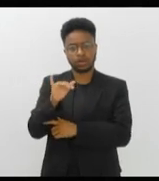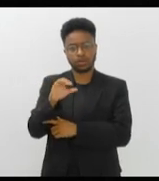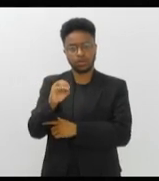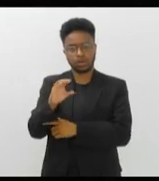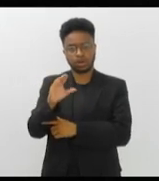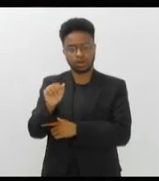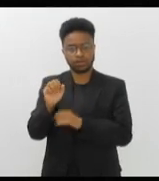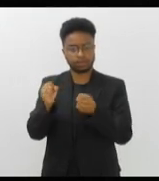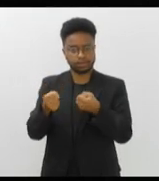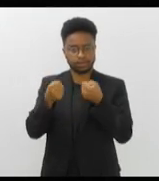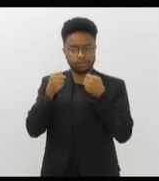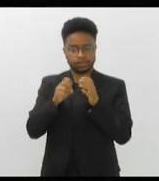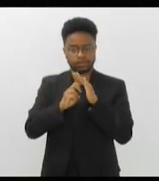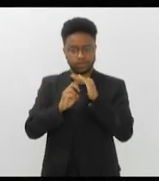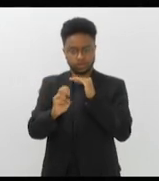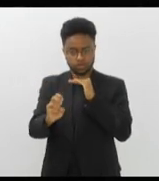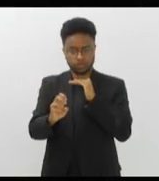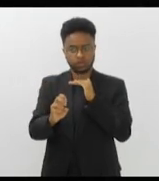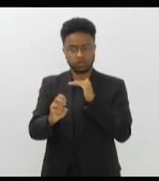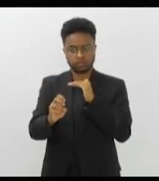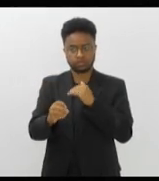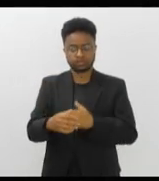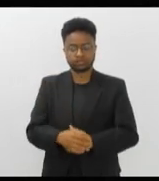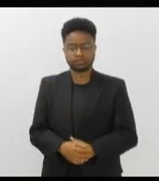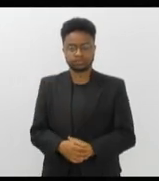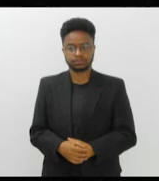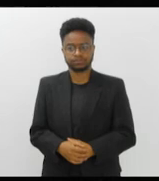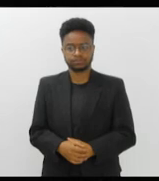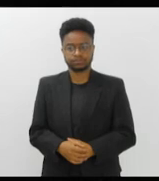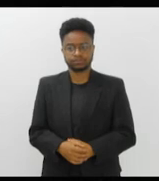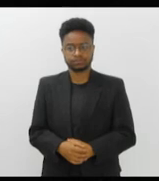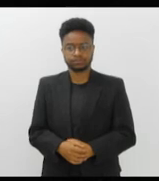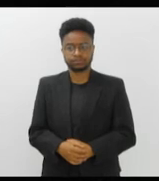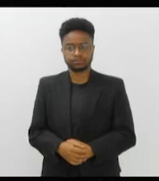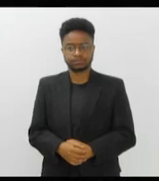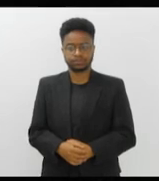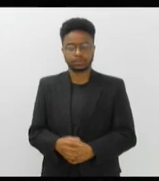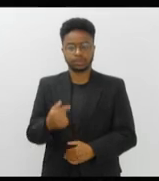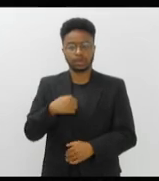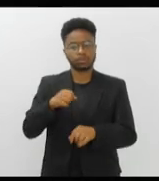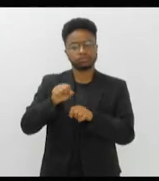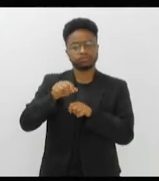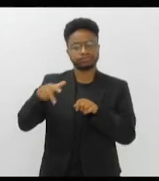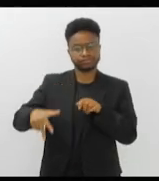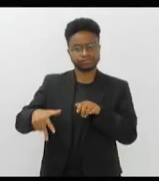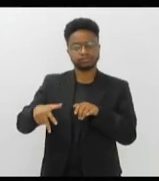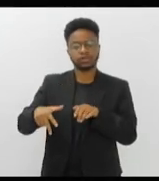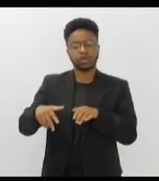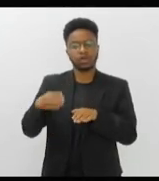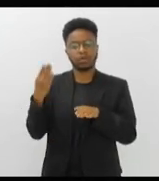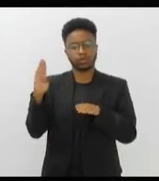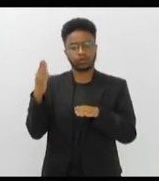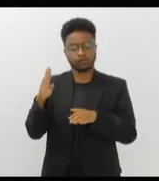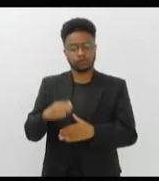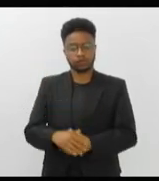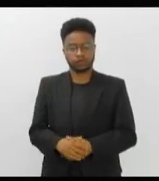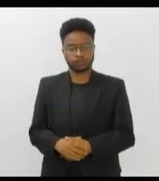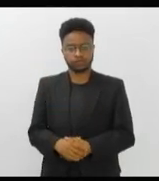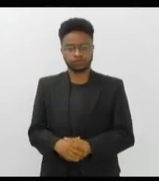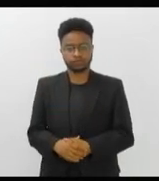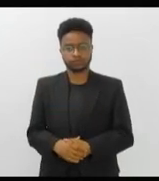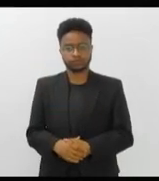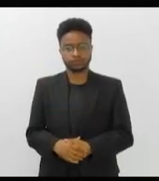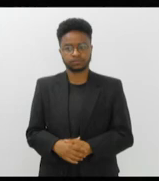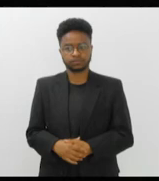né peguei o metrô carioca e saltei na estação Botafogo